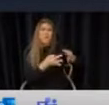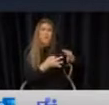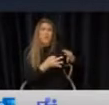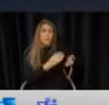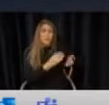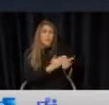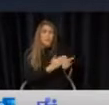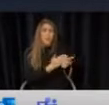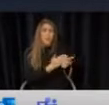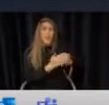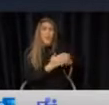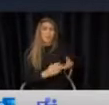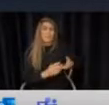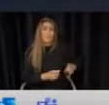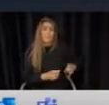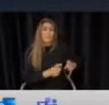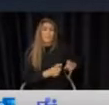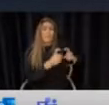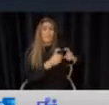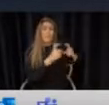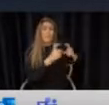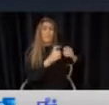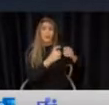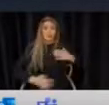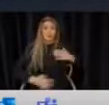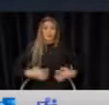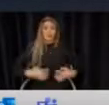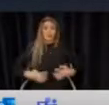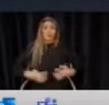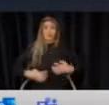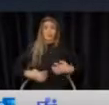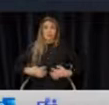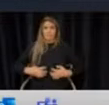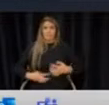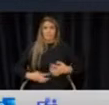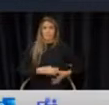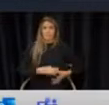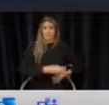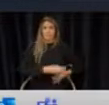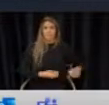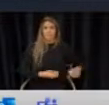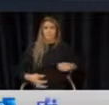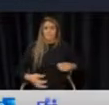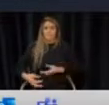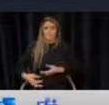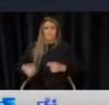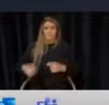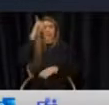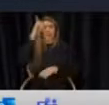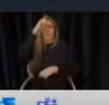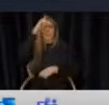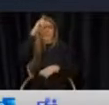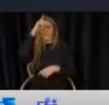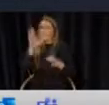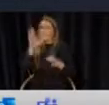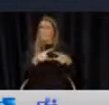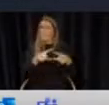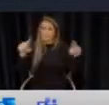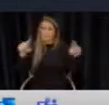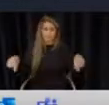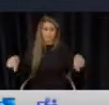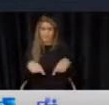cirurgia para fazer a captação dos órgãos. Isso é em centro cirúrgico, seguindo técnicas,